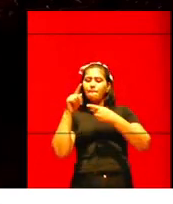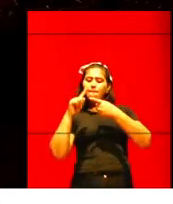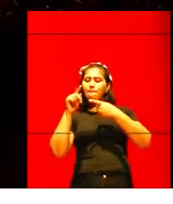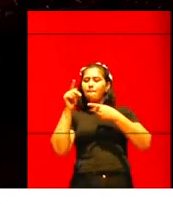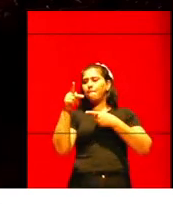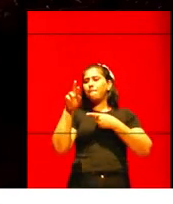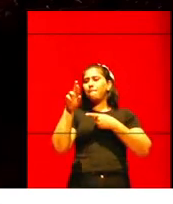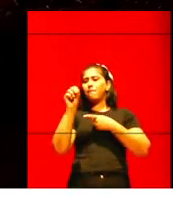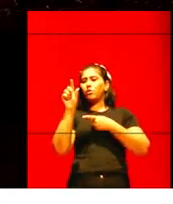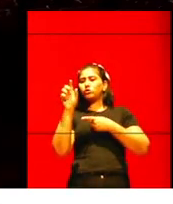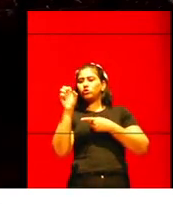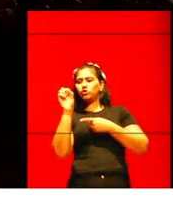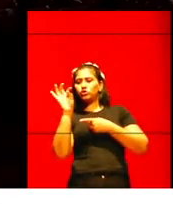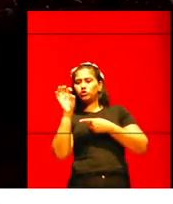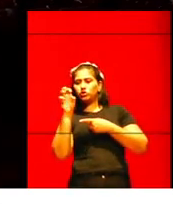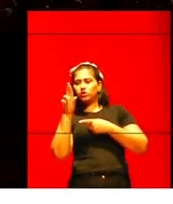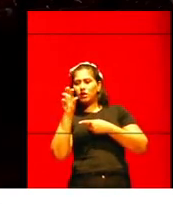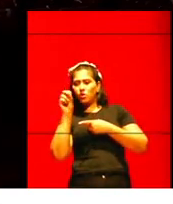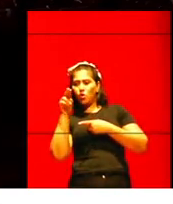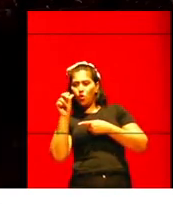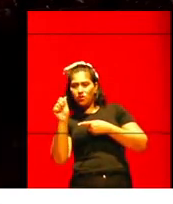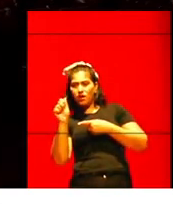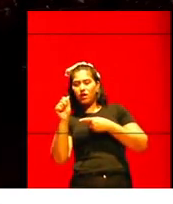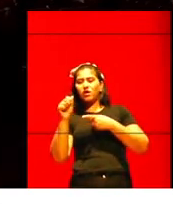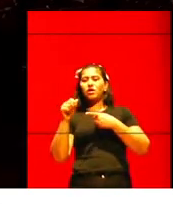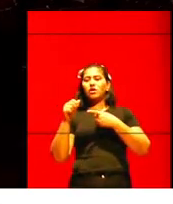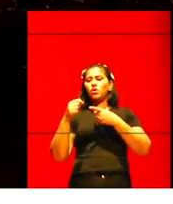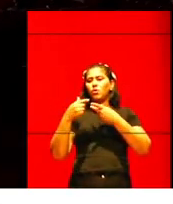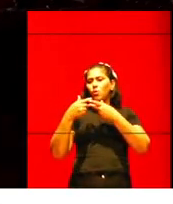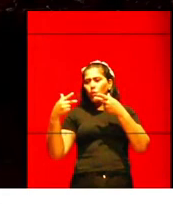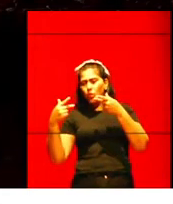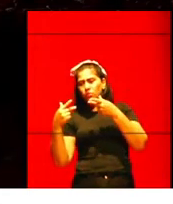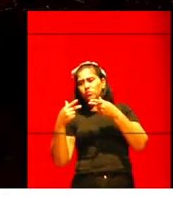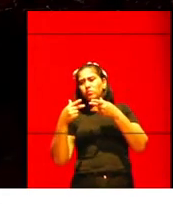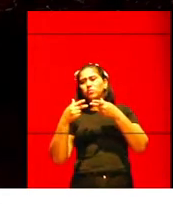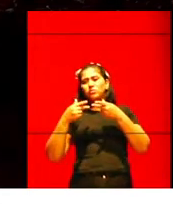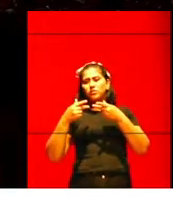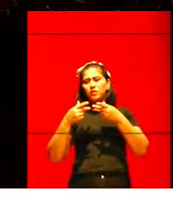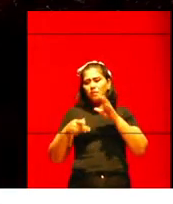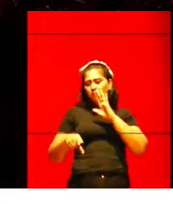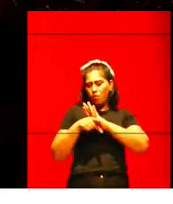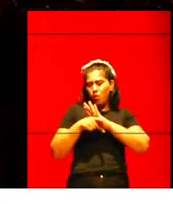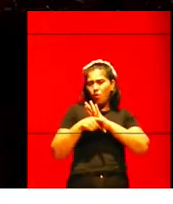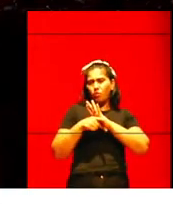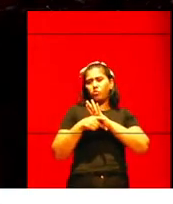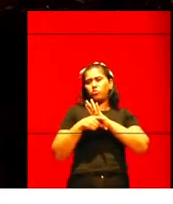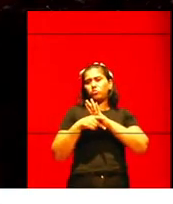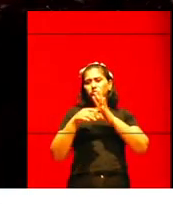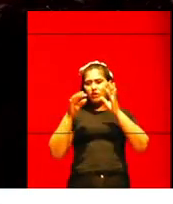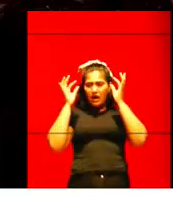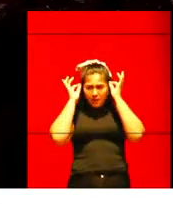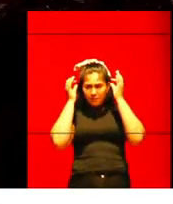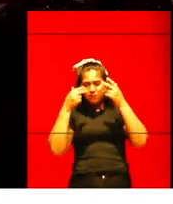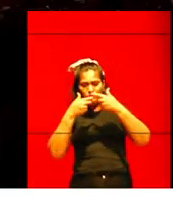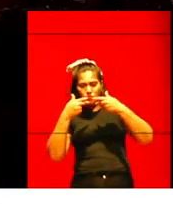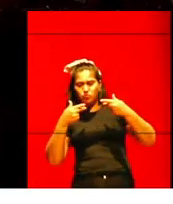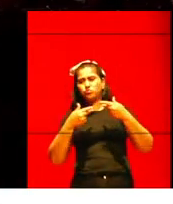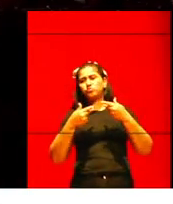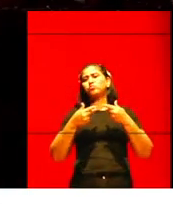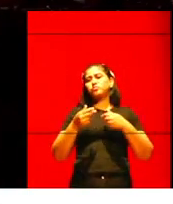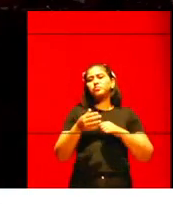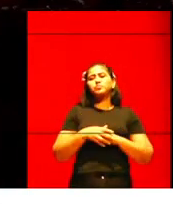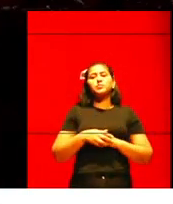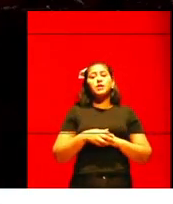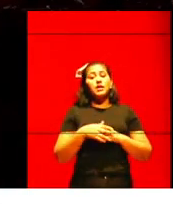testosterona, estrógeno, todos esses hormônios sexuais têm origem a partir do colesterol, certo? E outra informação